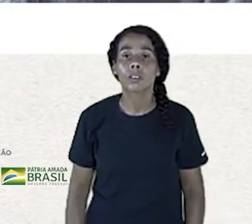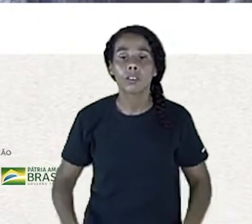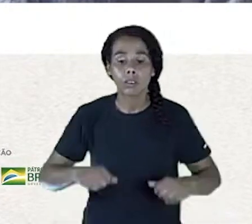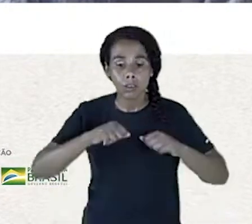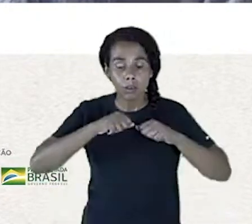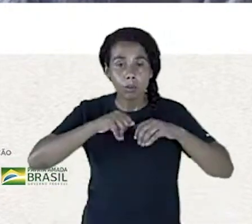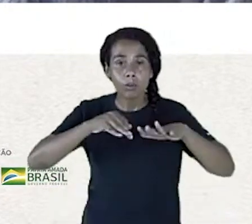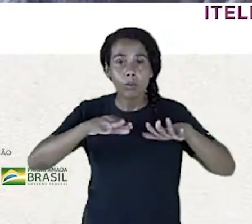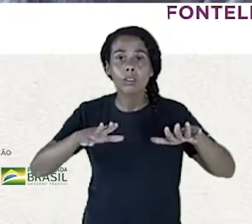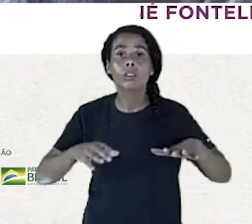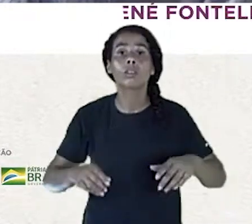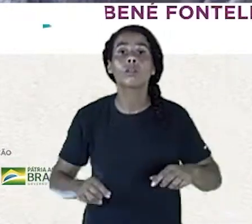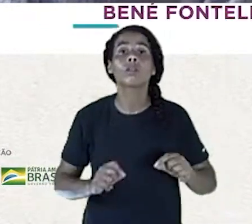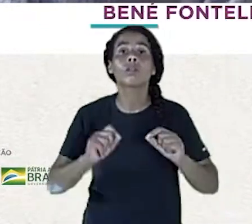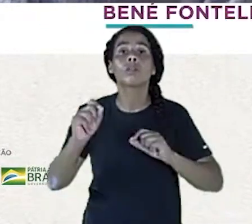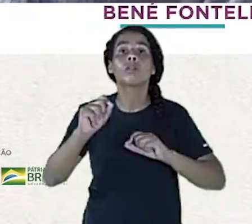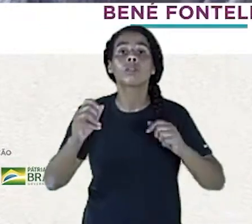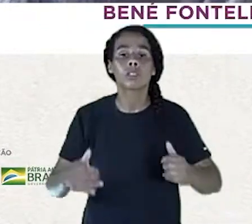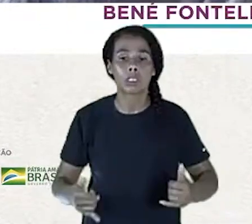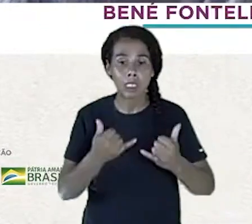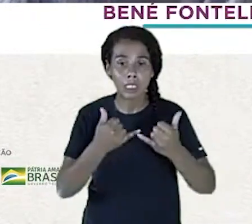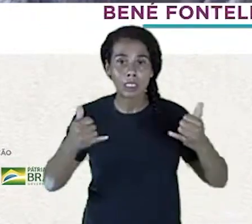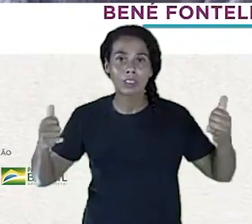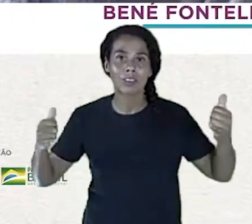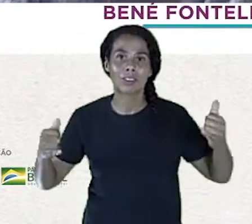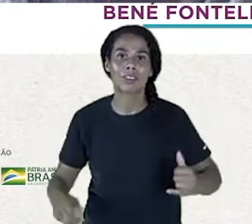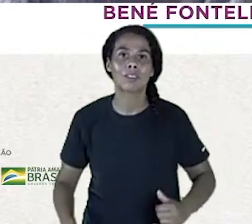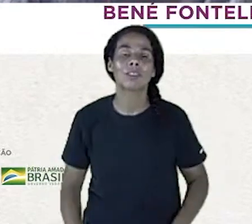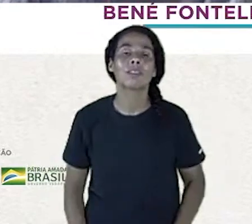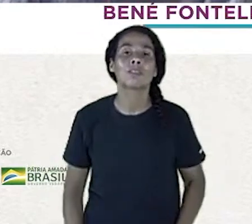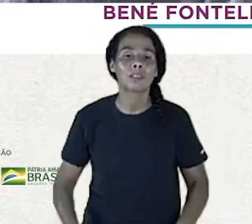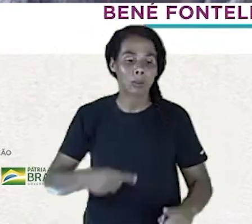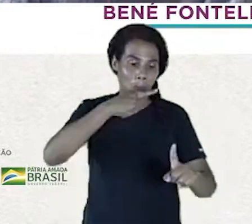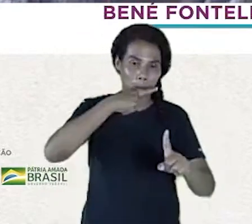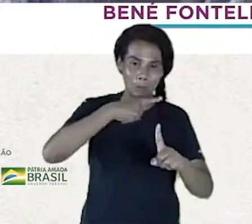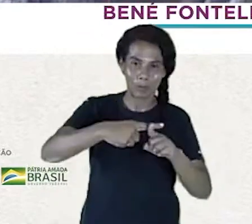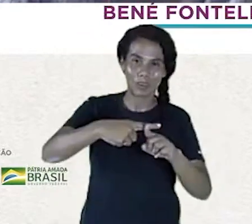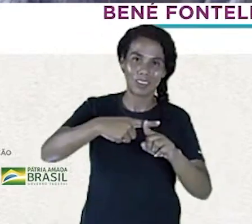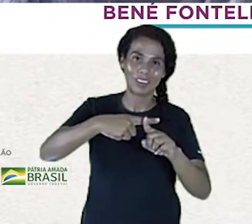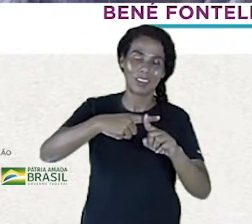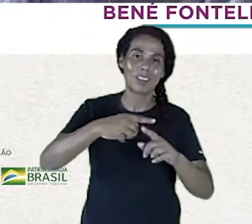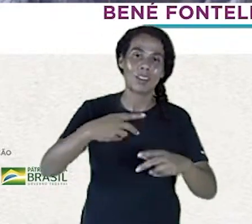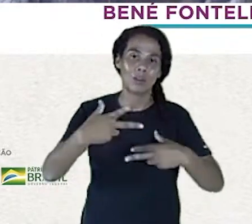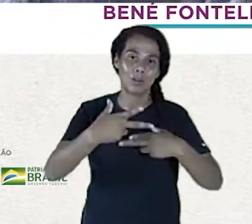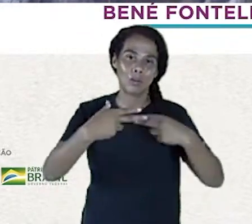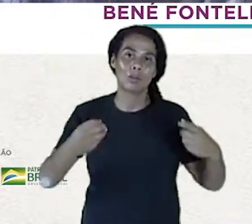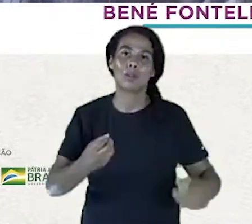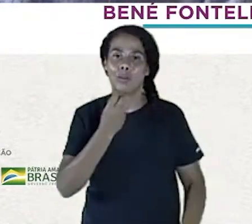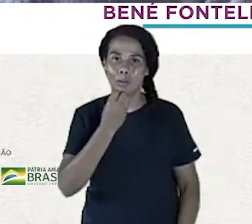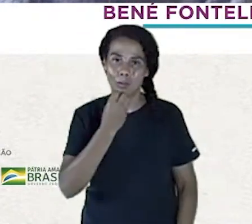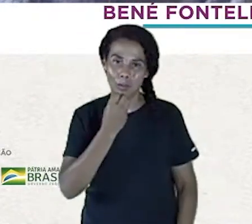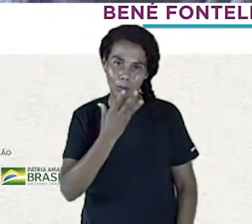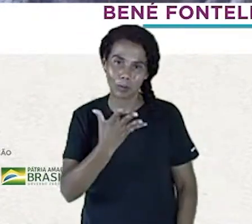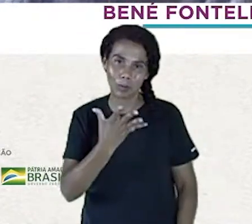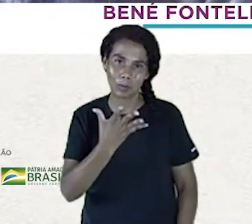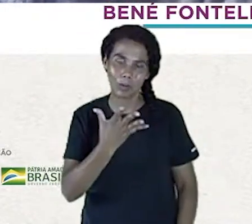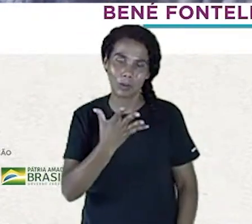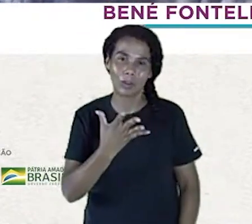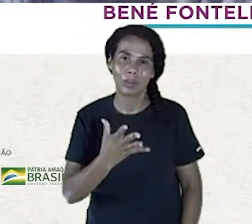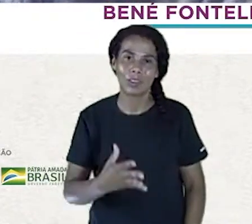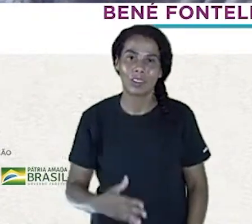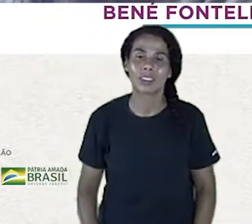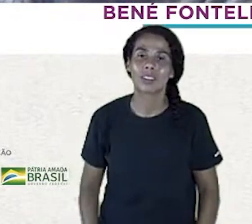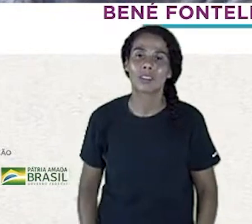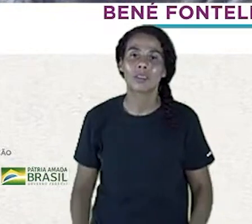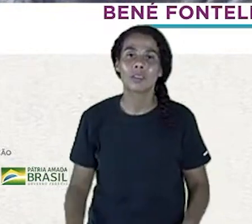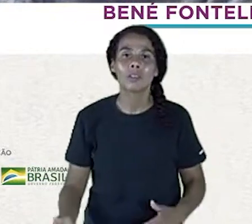função vagalúmica. Enfim, ilumina e escurece, ilumina, escurece, luz,